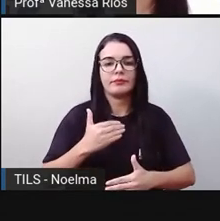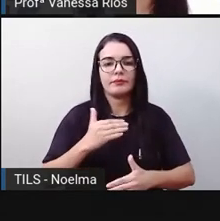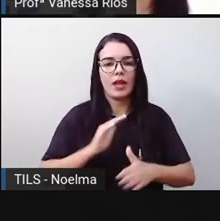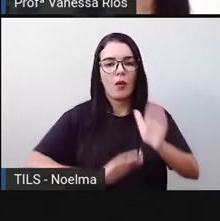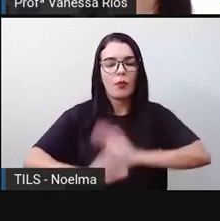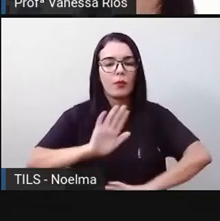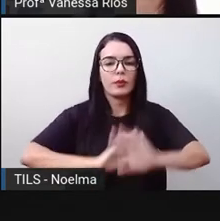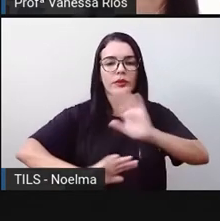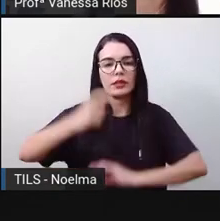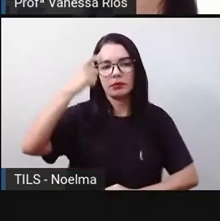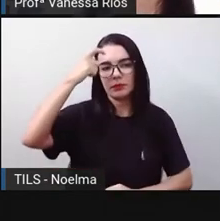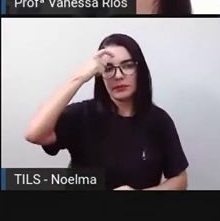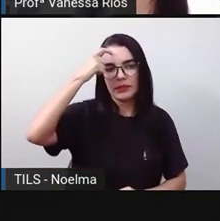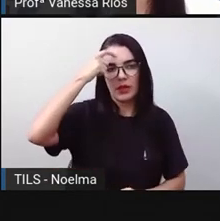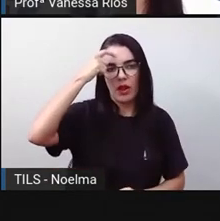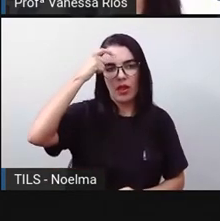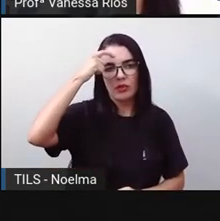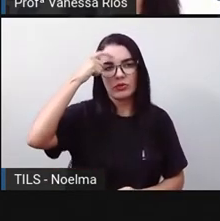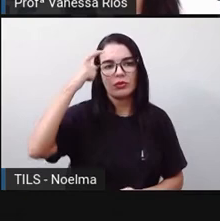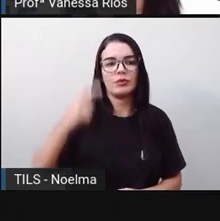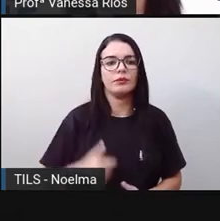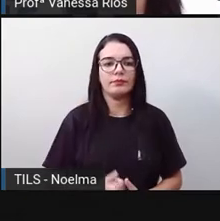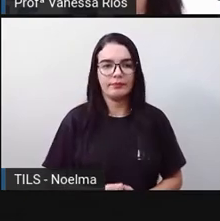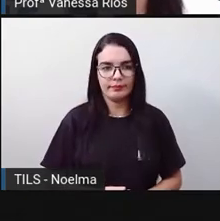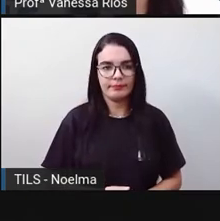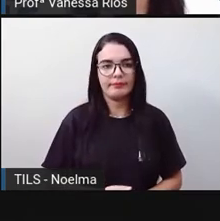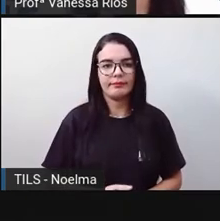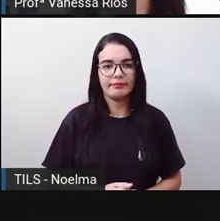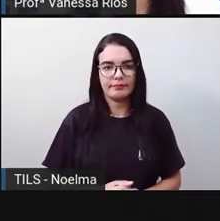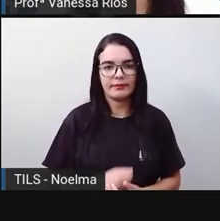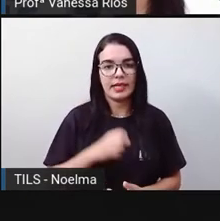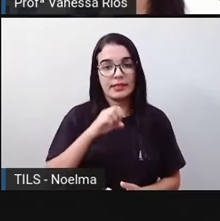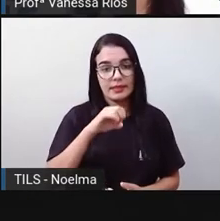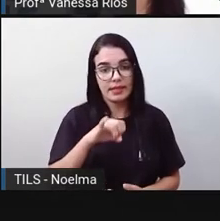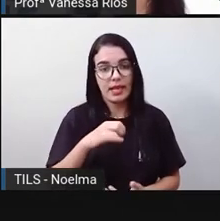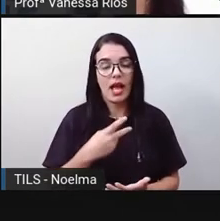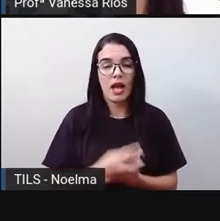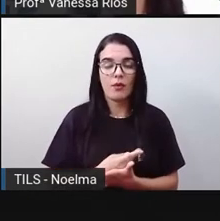a gente lembrar disso, né? Caso seja diagnosticado um desses